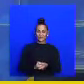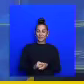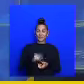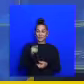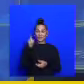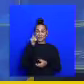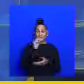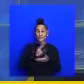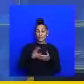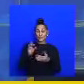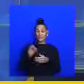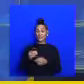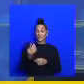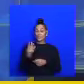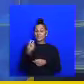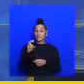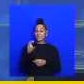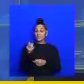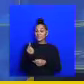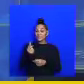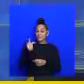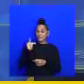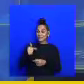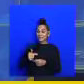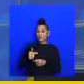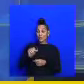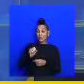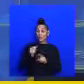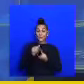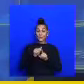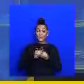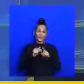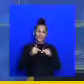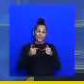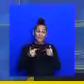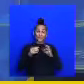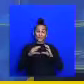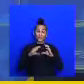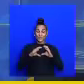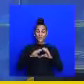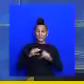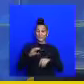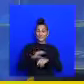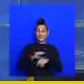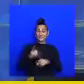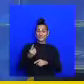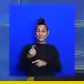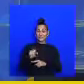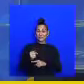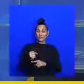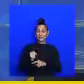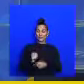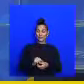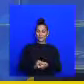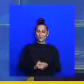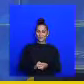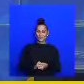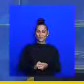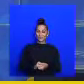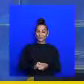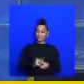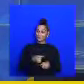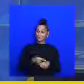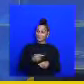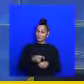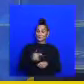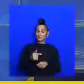Você ganha prêmio acertando 4, 5, 6 ou 7 números ou acertando o mês da sorte. Bola cinza, 18. Cinza número 18. E